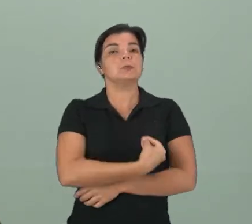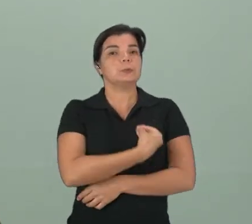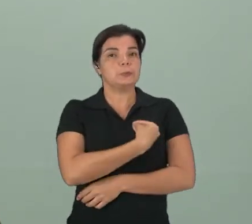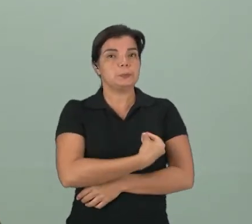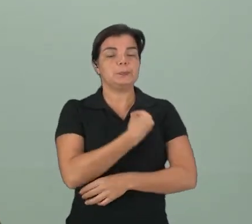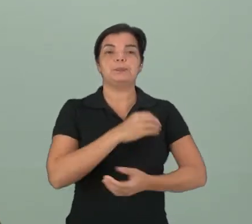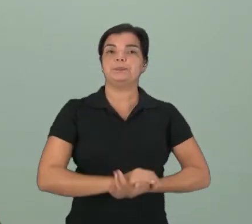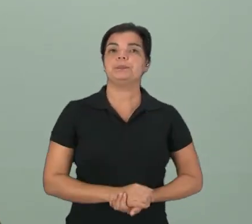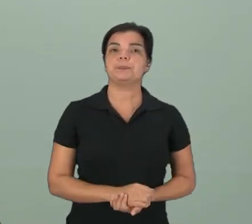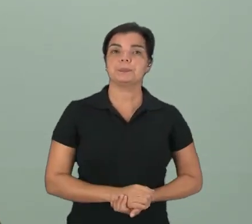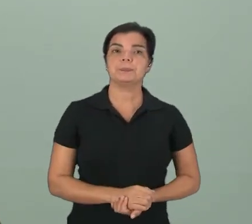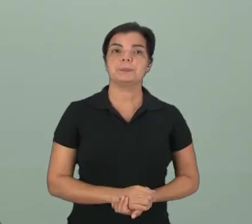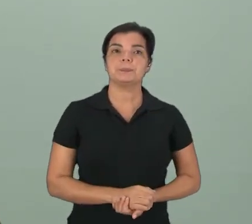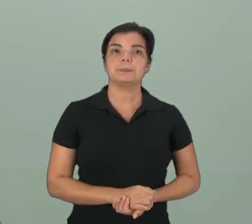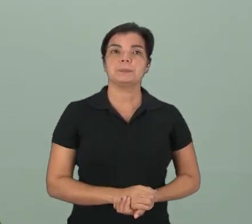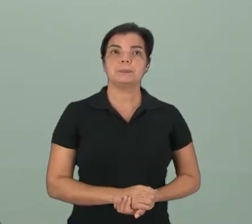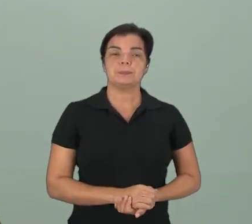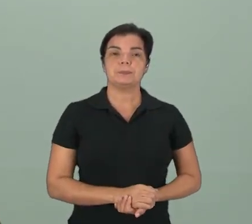vivos? Olhem só.